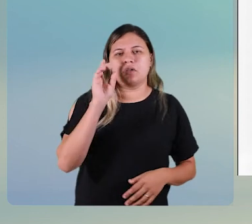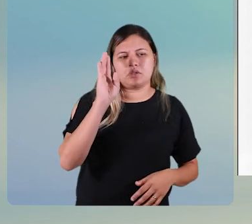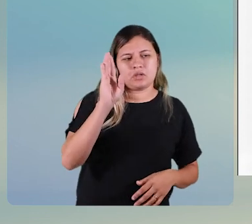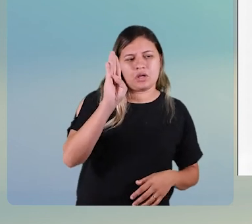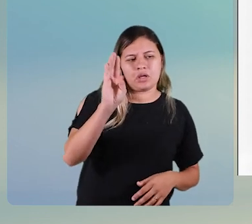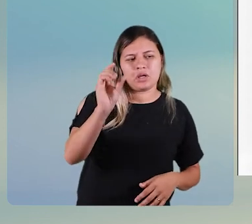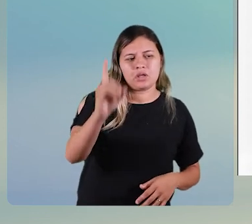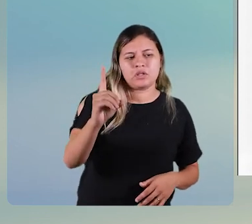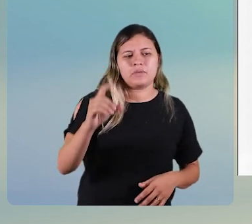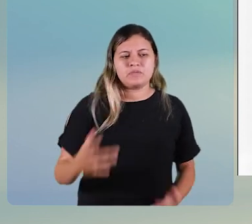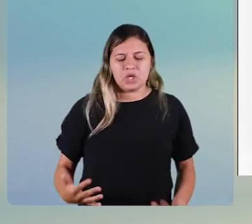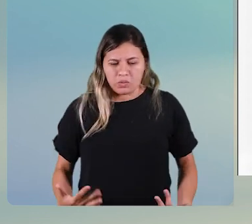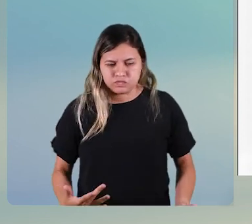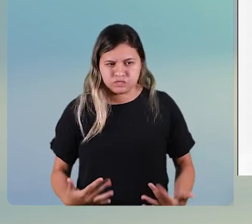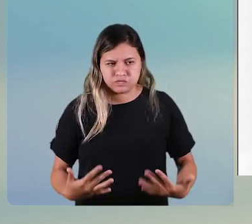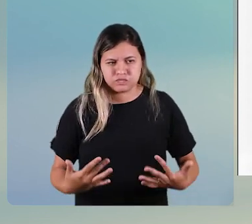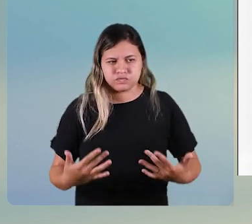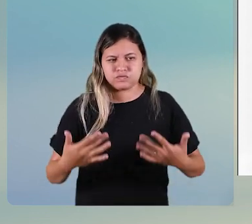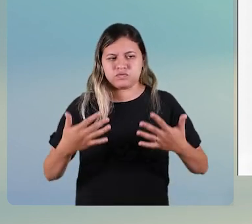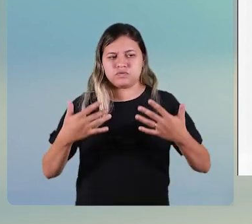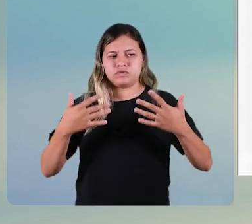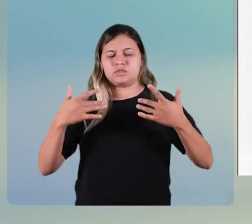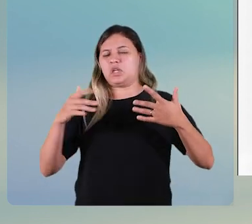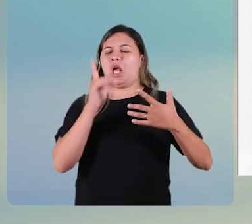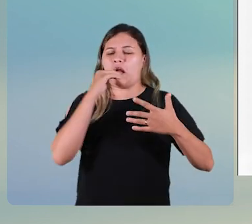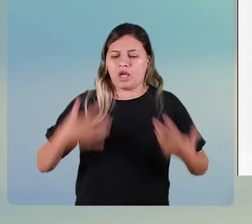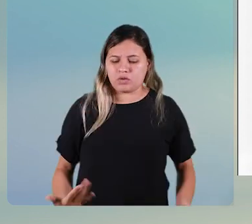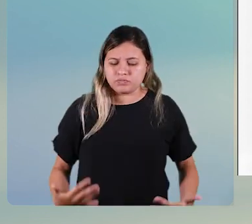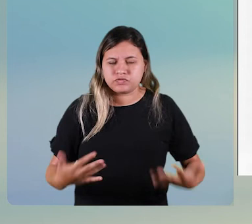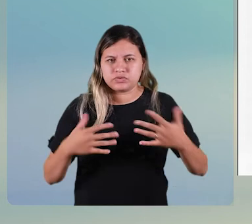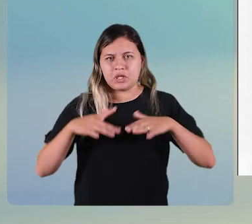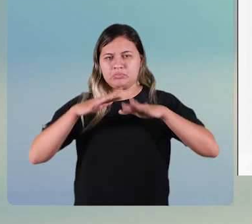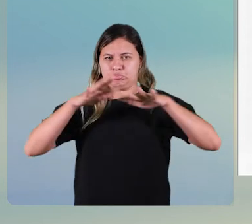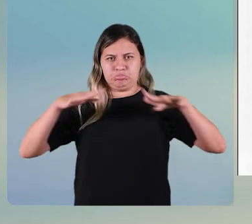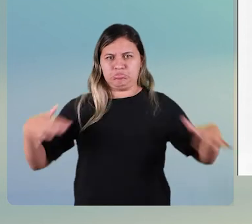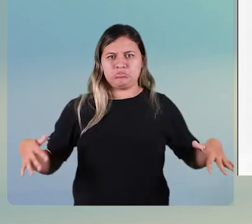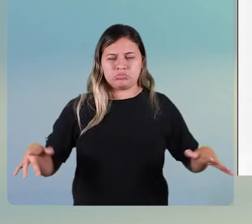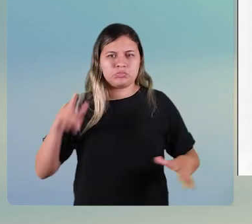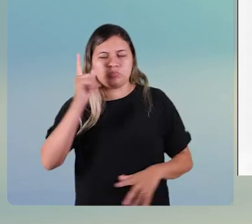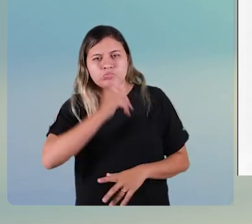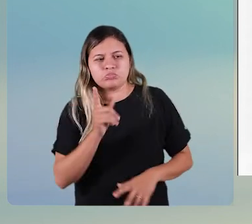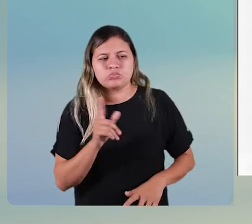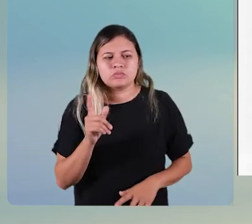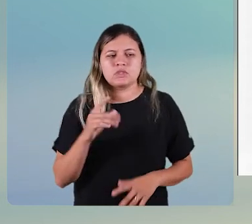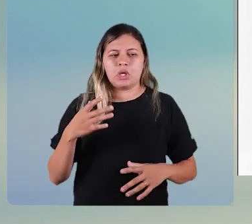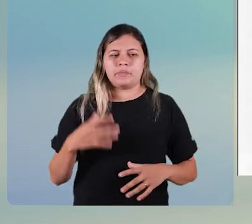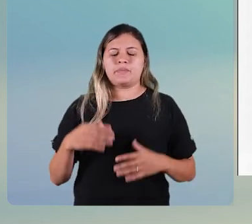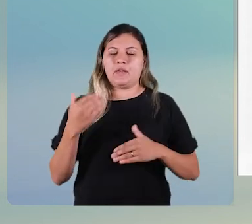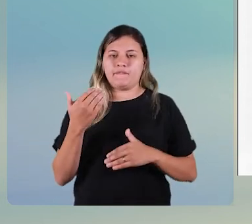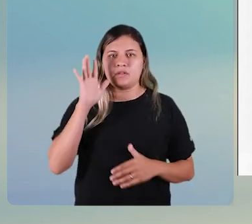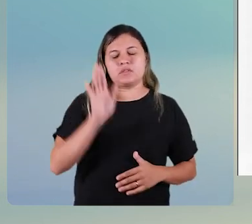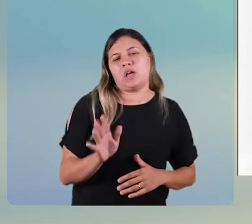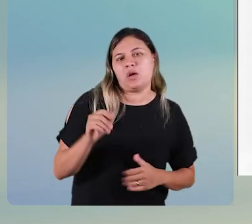d'água. Não. Aí é lá nos estágios iniciais, né? Que a fissão vai ocorrer, essa energia liberada vai aquecer a água líquida,